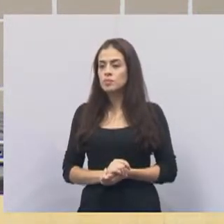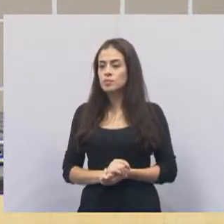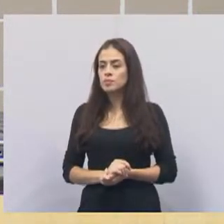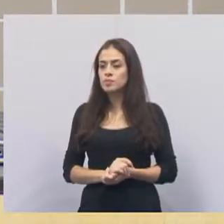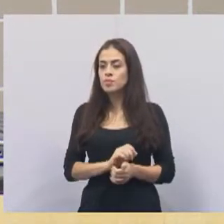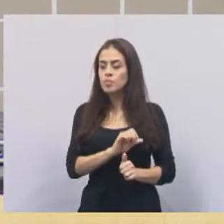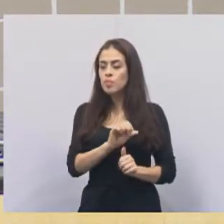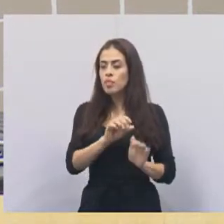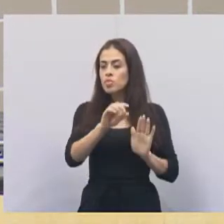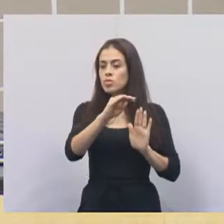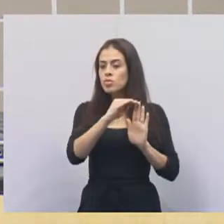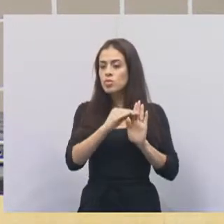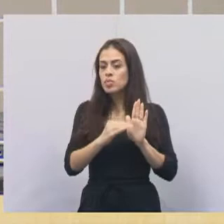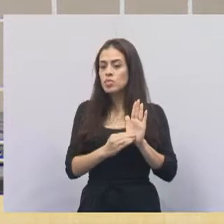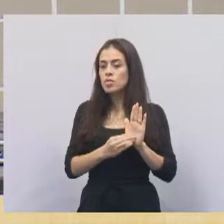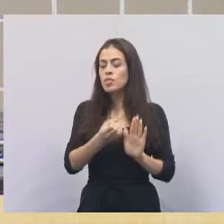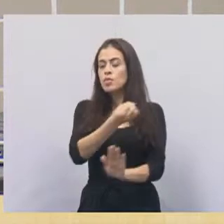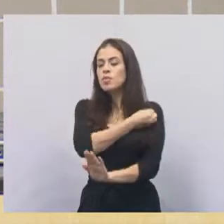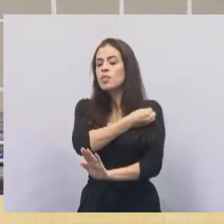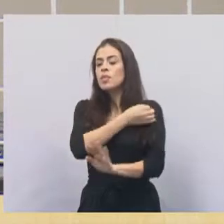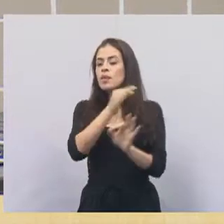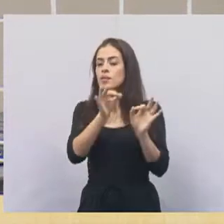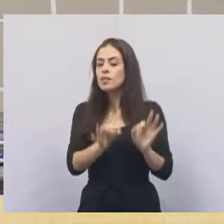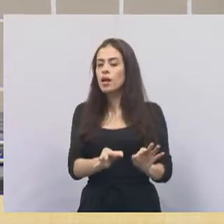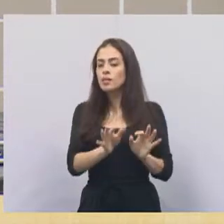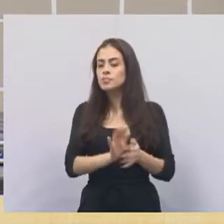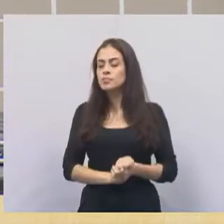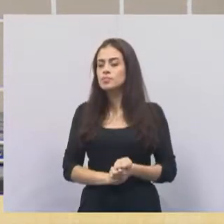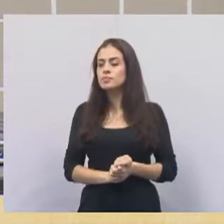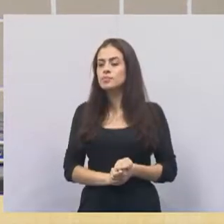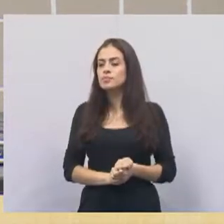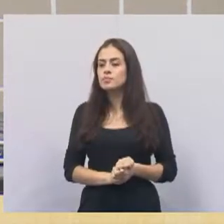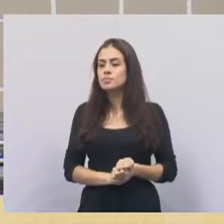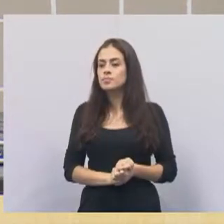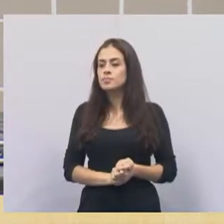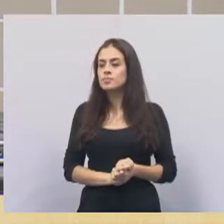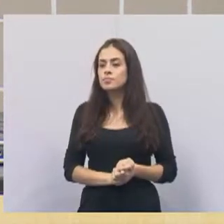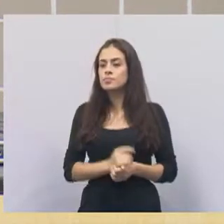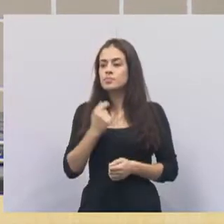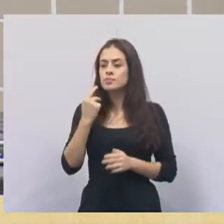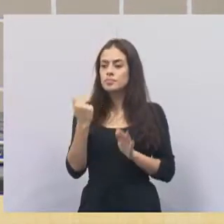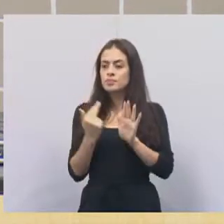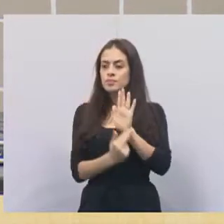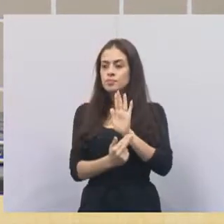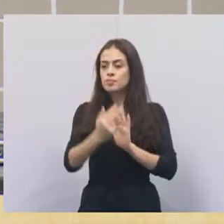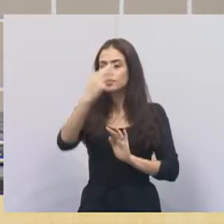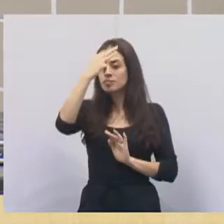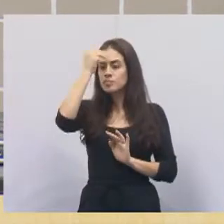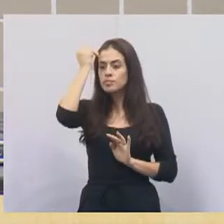adequado a numeração dos artigos posteriores Vereadora Maria Amélia